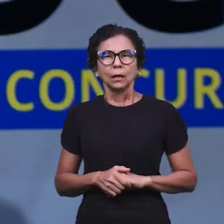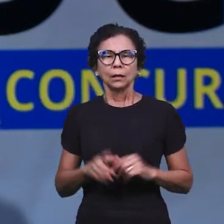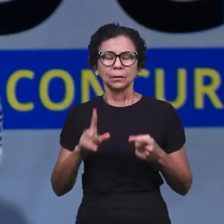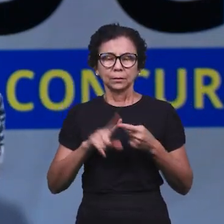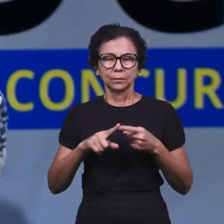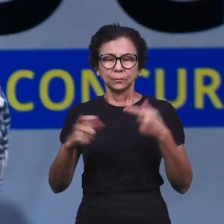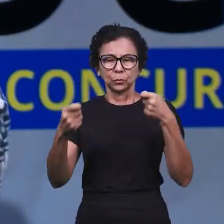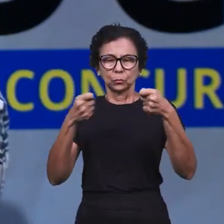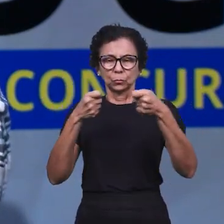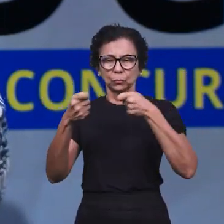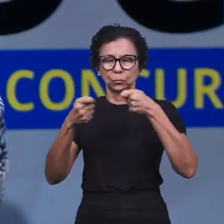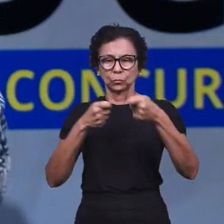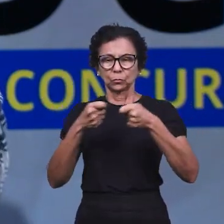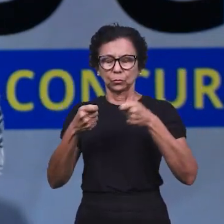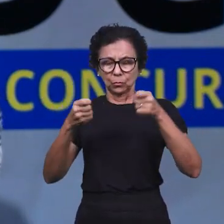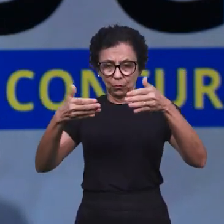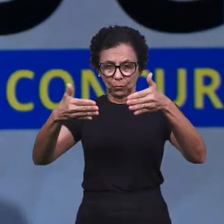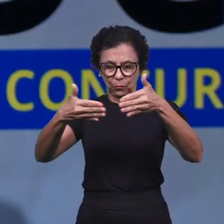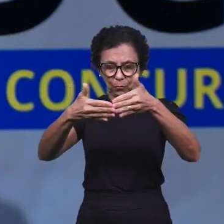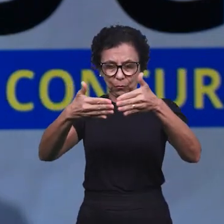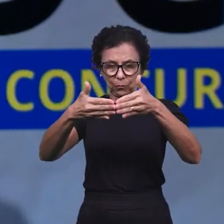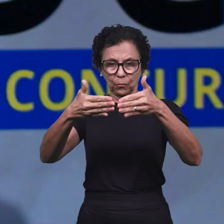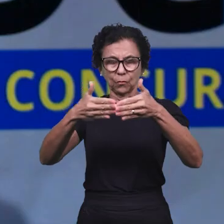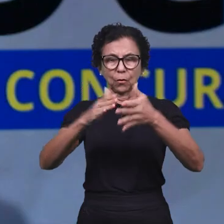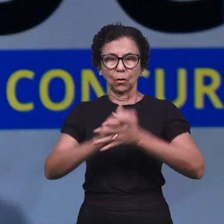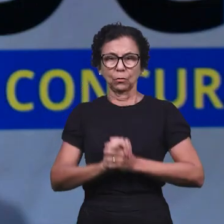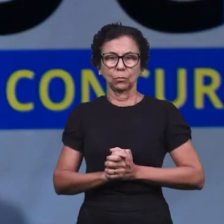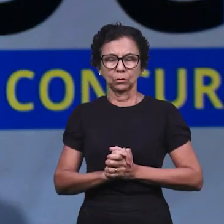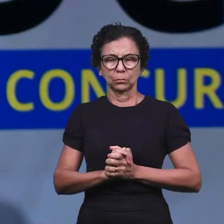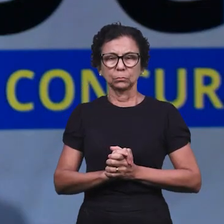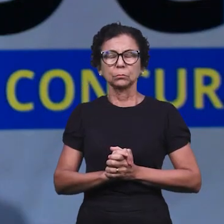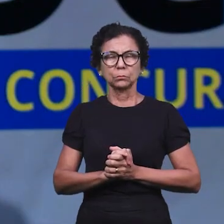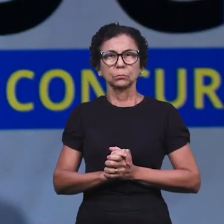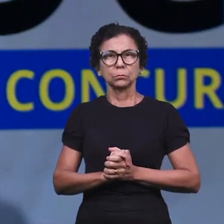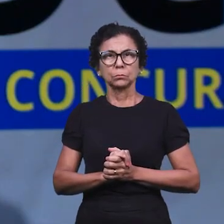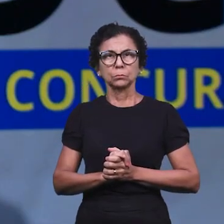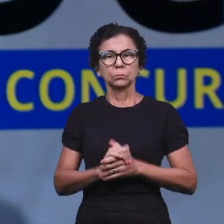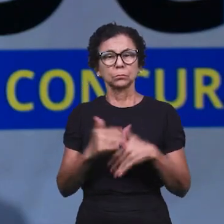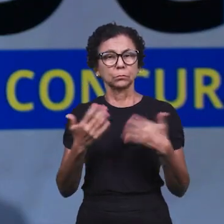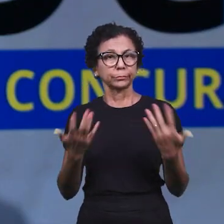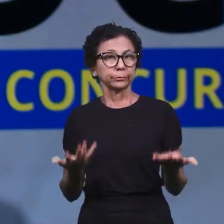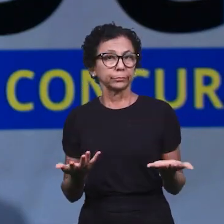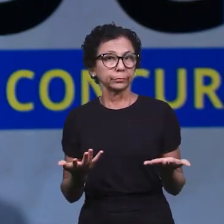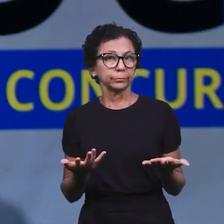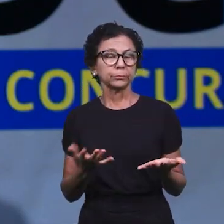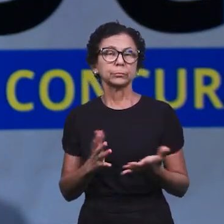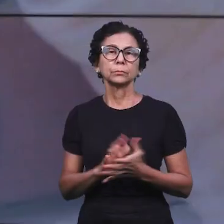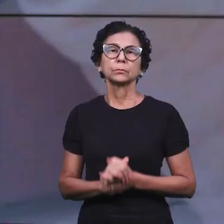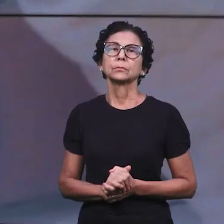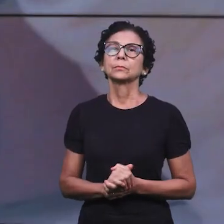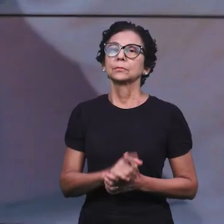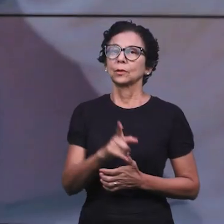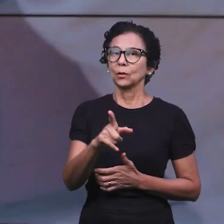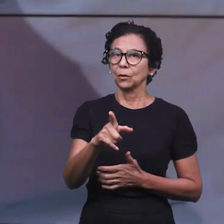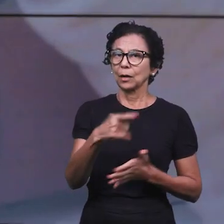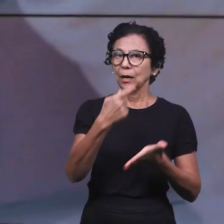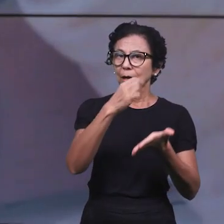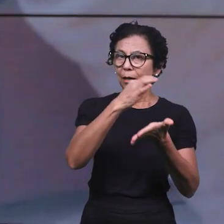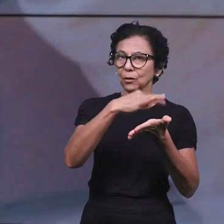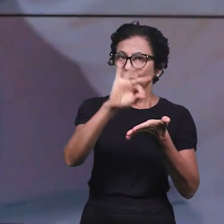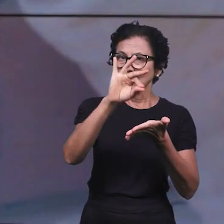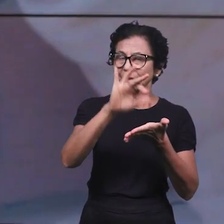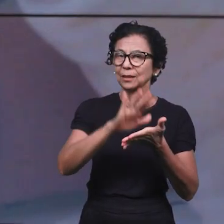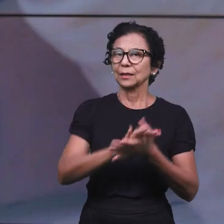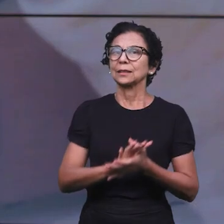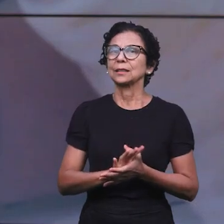controlar ali, melhorar o seu foco, melhorar a sua concentração. Então, insira aí na sua rotina as